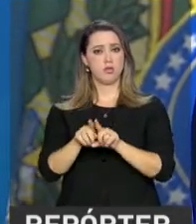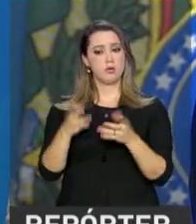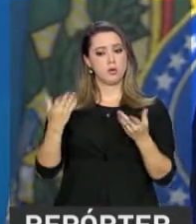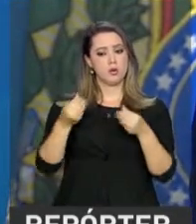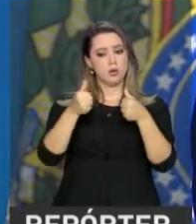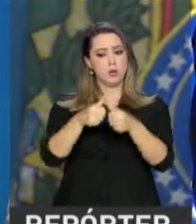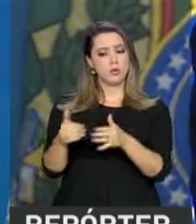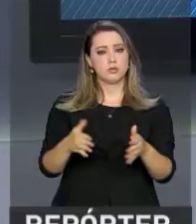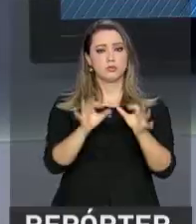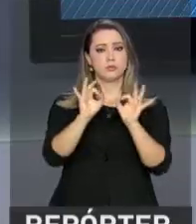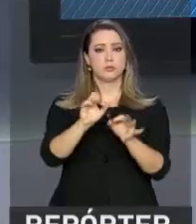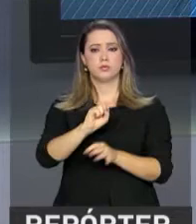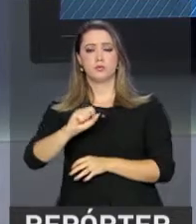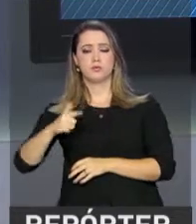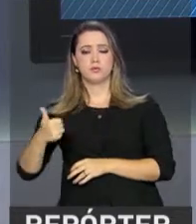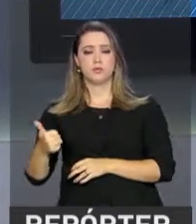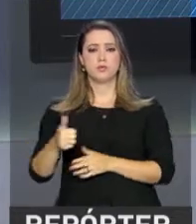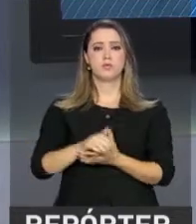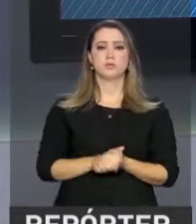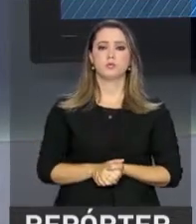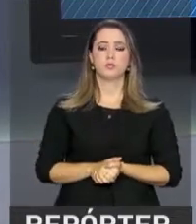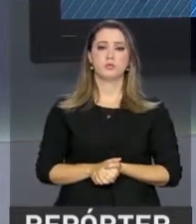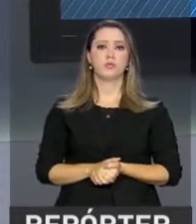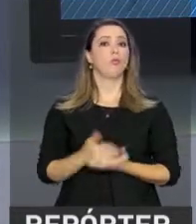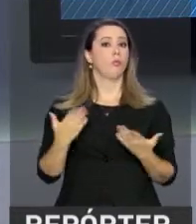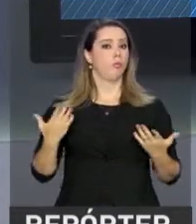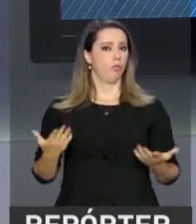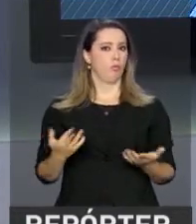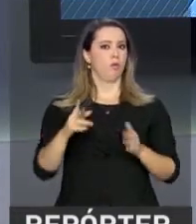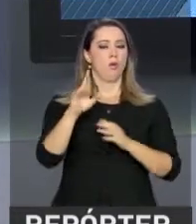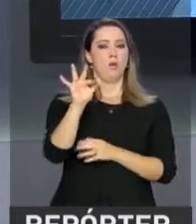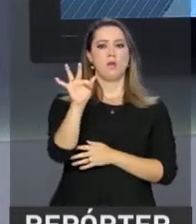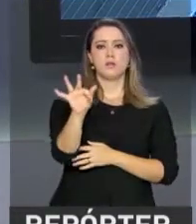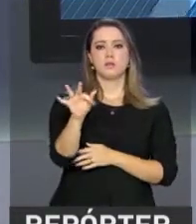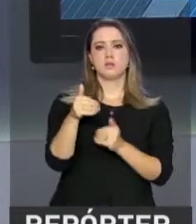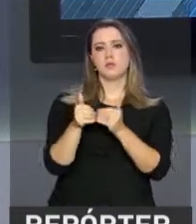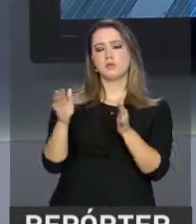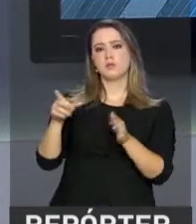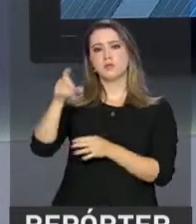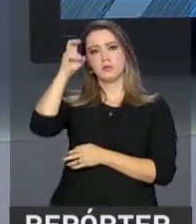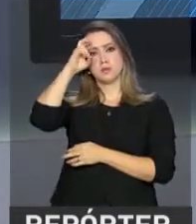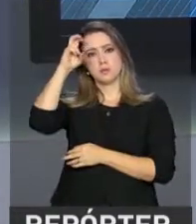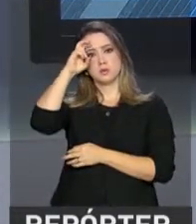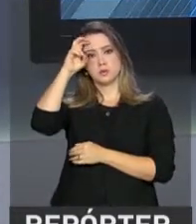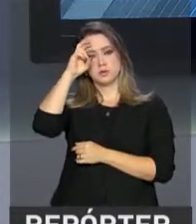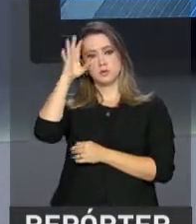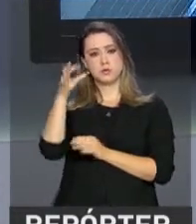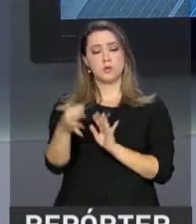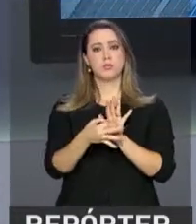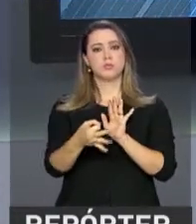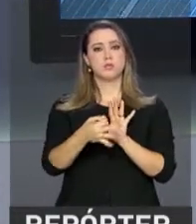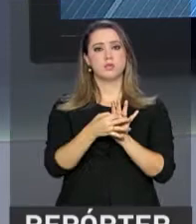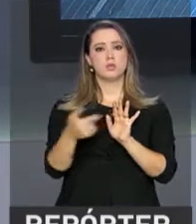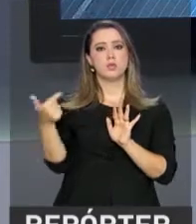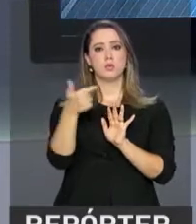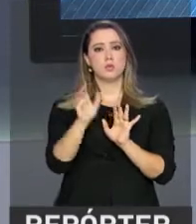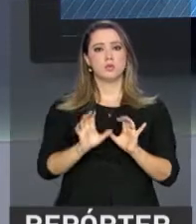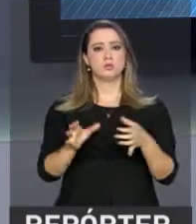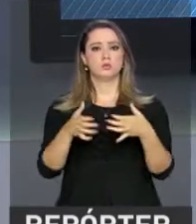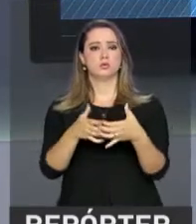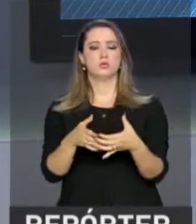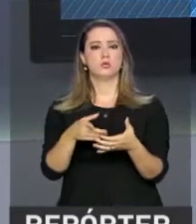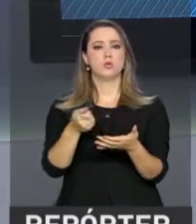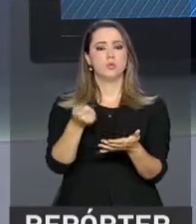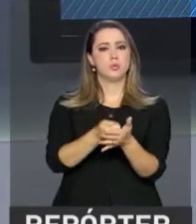21 a receita federal abre na quinta feira consulta ao segundo lote residual de restituição do imposto